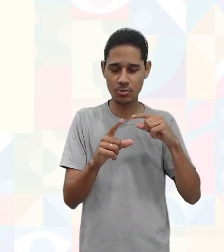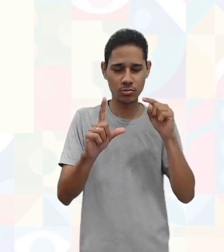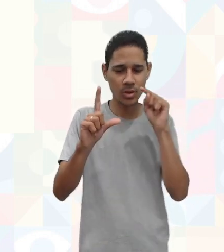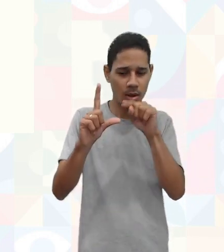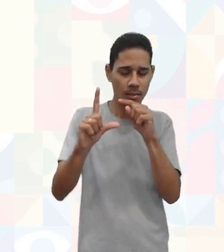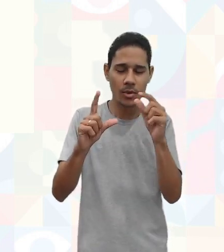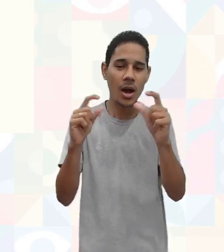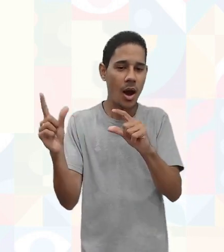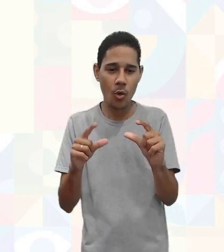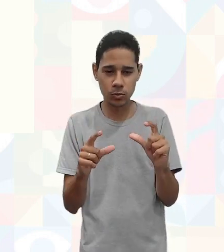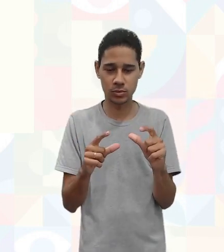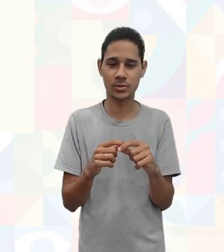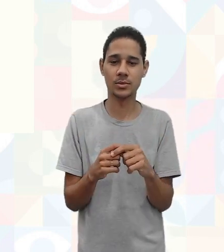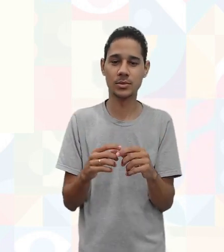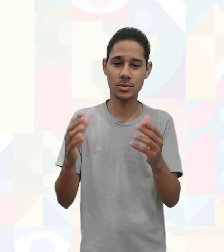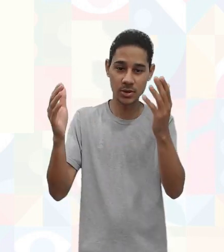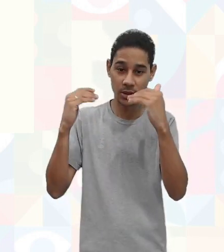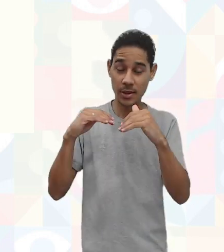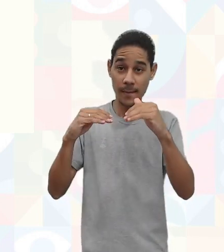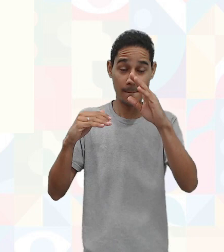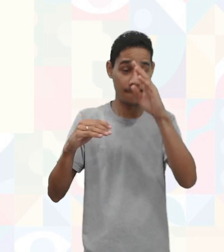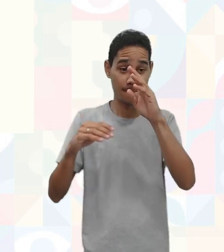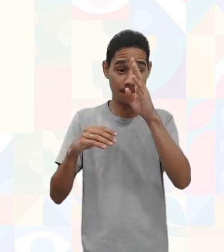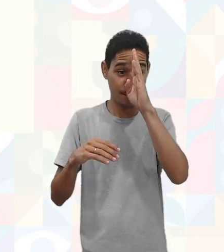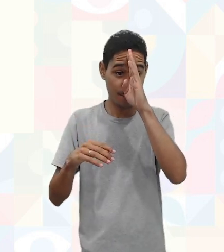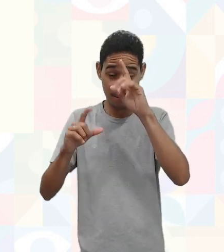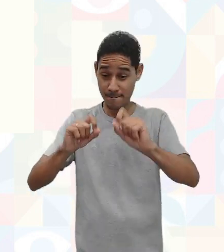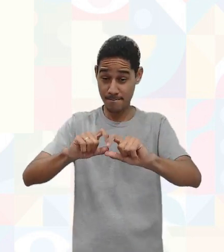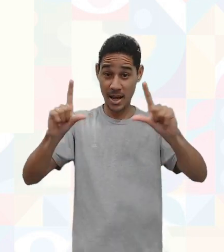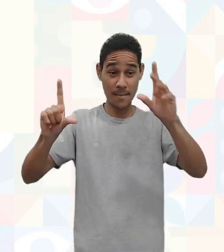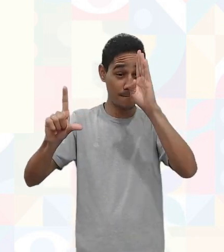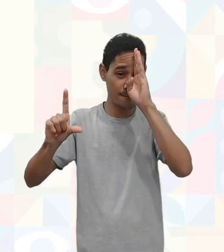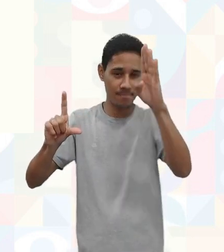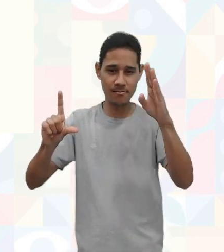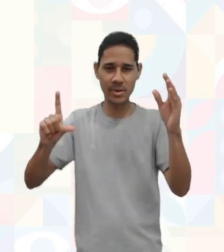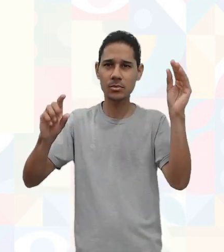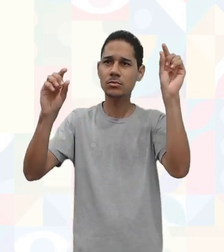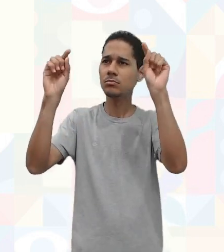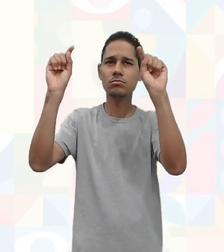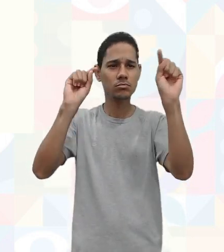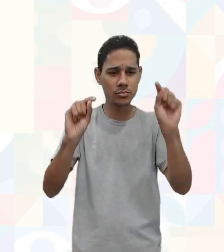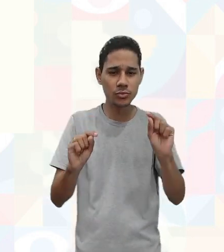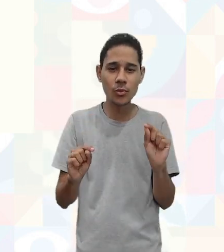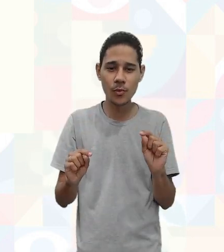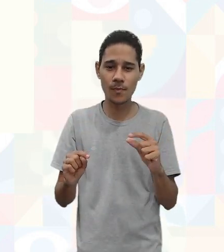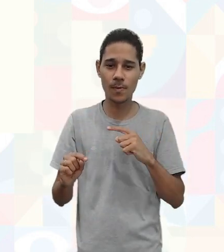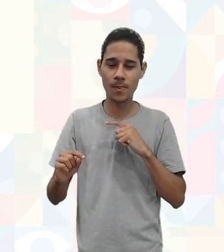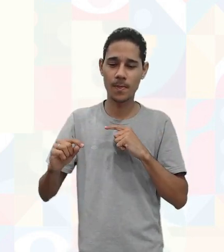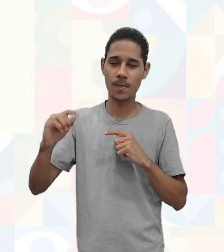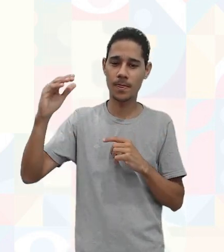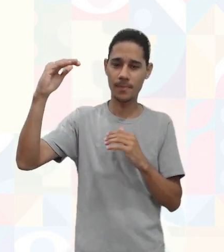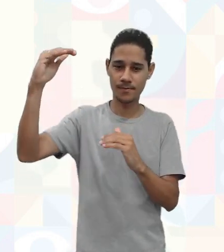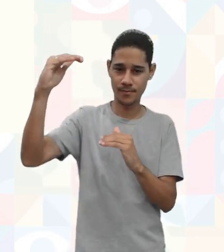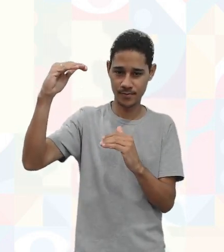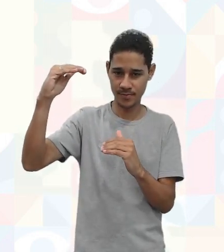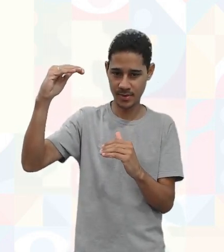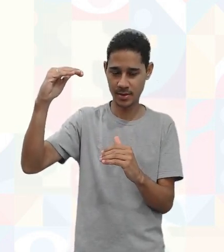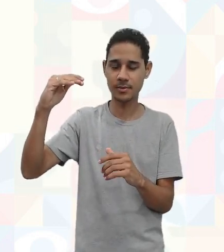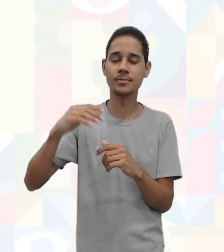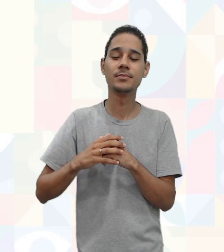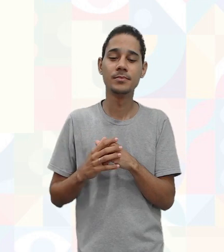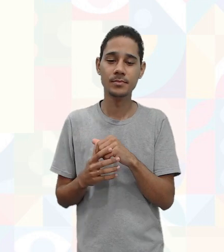Conteúdo da página principal, aí aqui a gente vai ter uma composição de tags, com a main e a